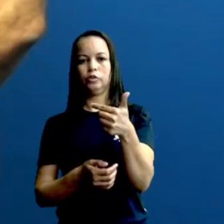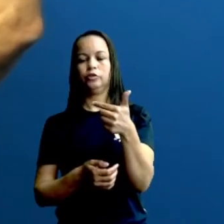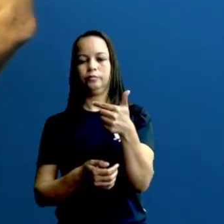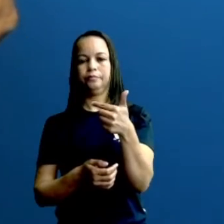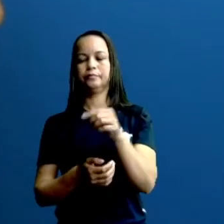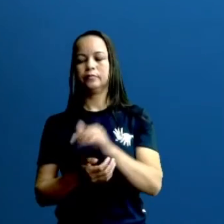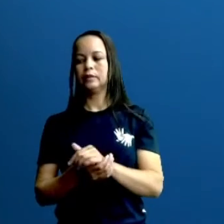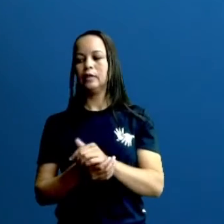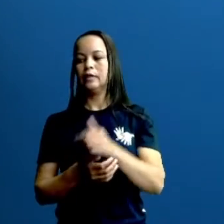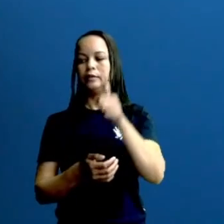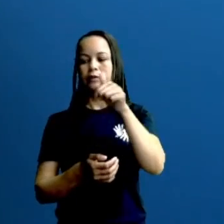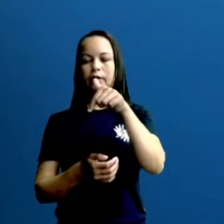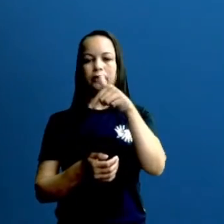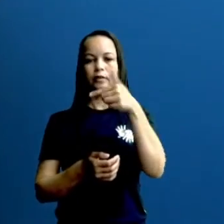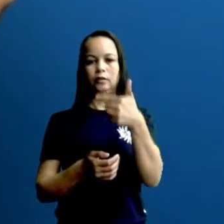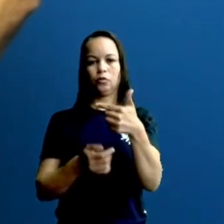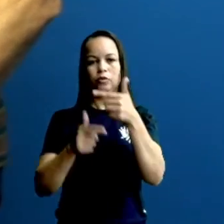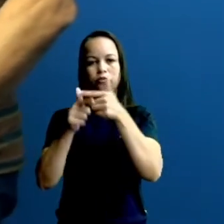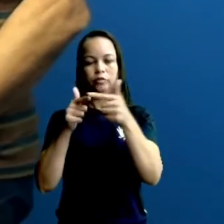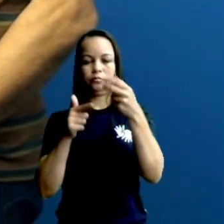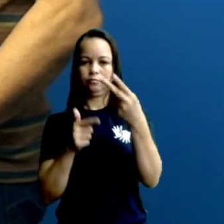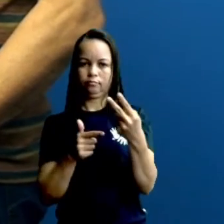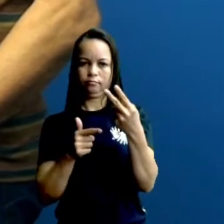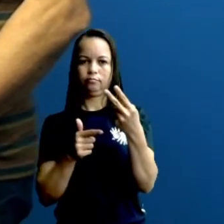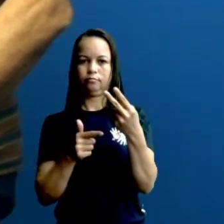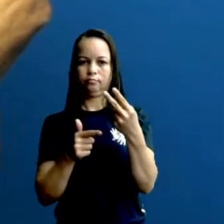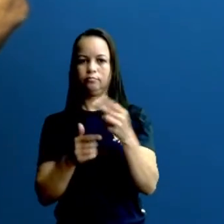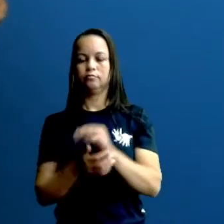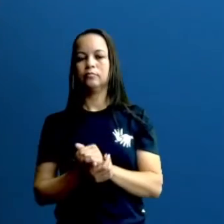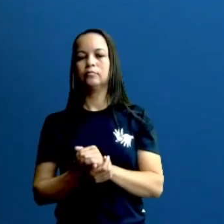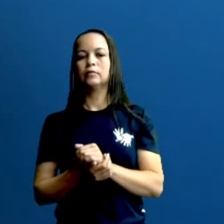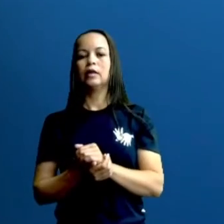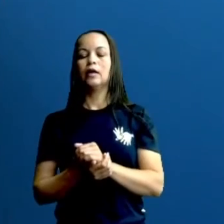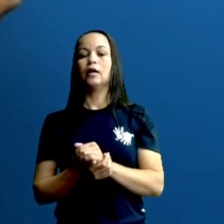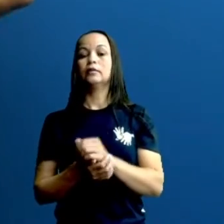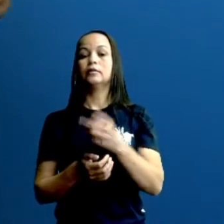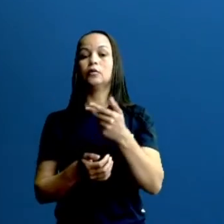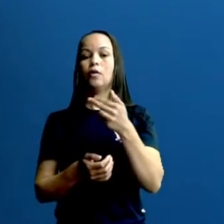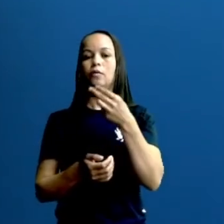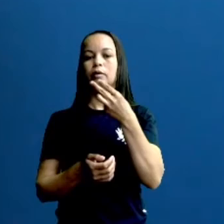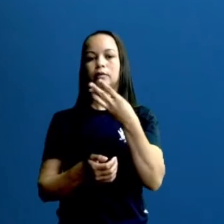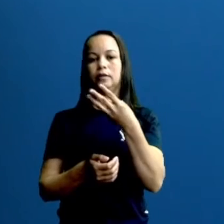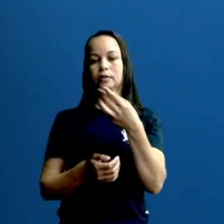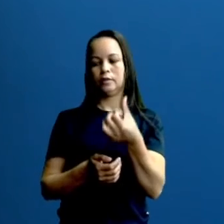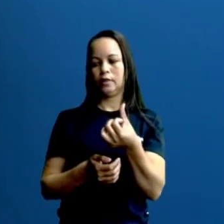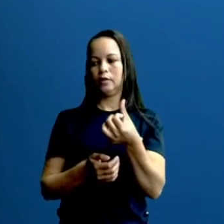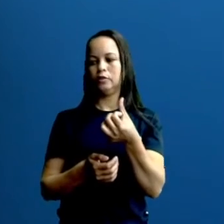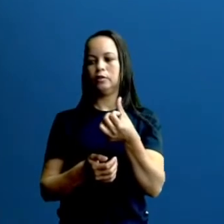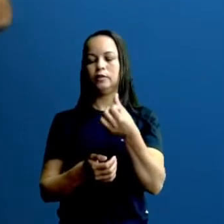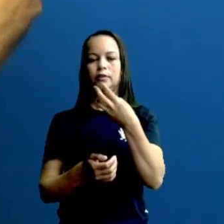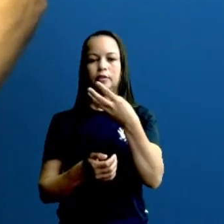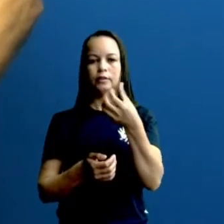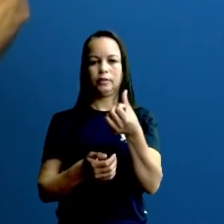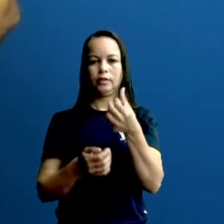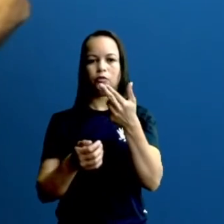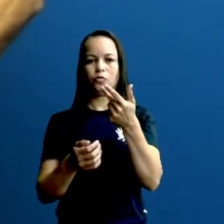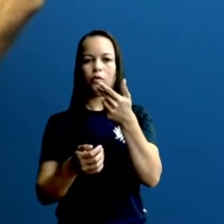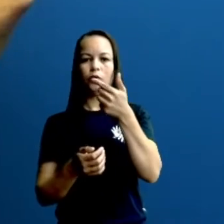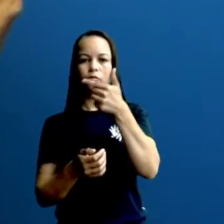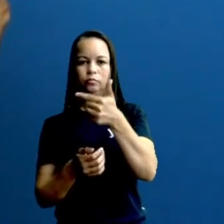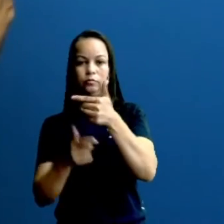fatorando 72, dá para dividir por 2? Sim. 72 por 2 dá 36. 36 dá para dividir por